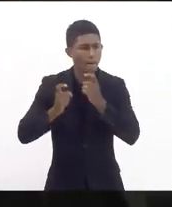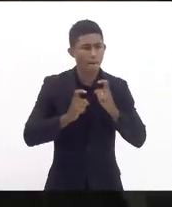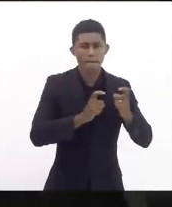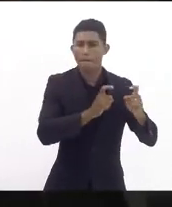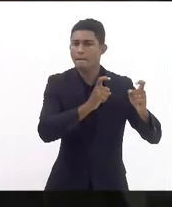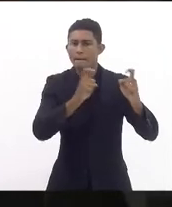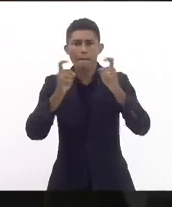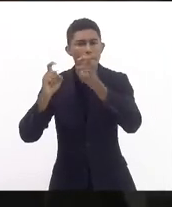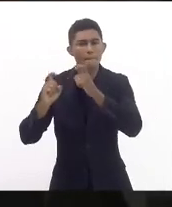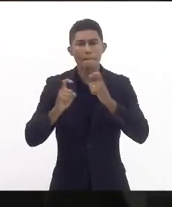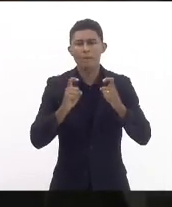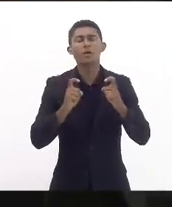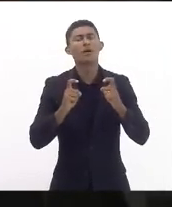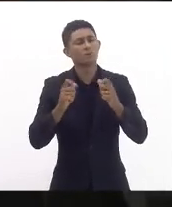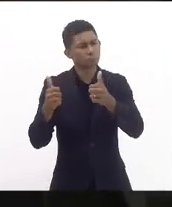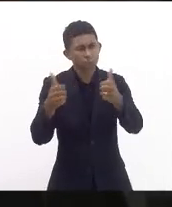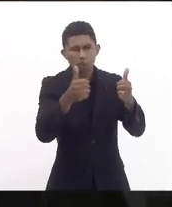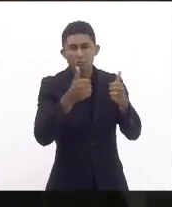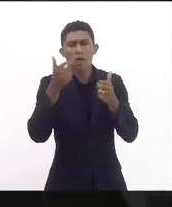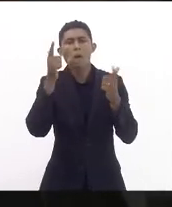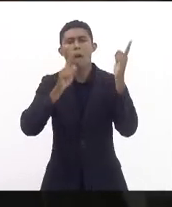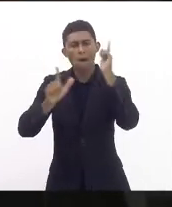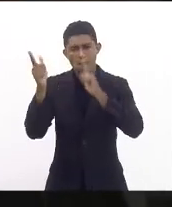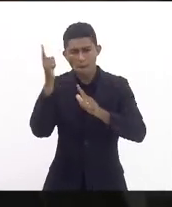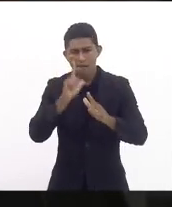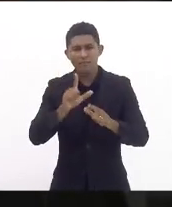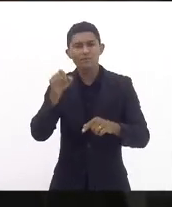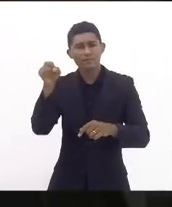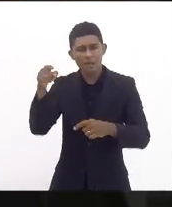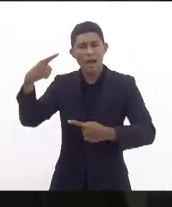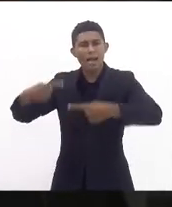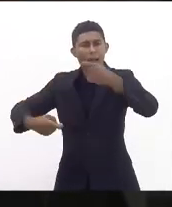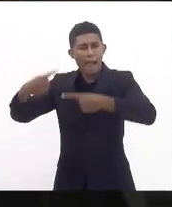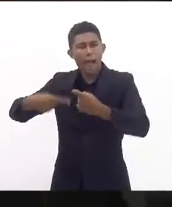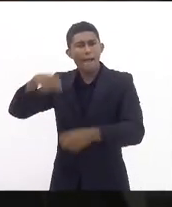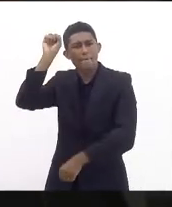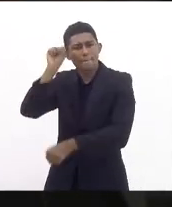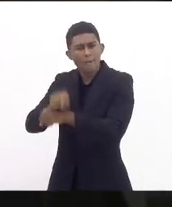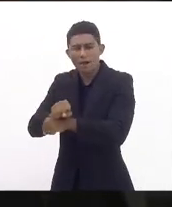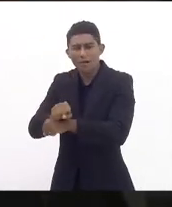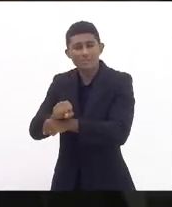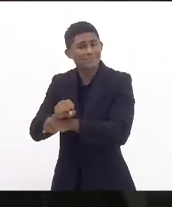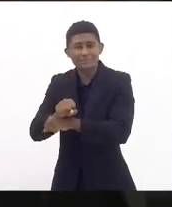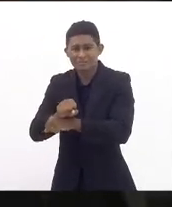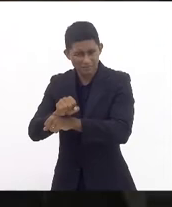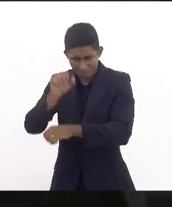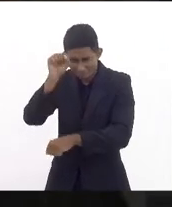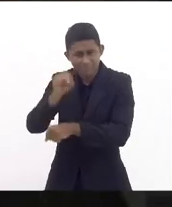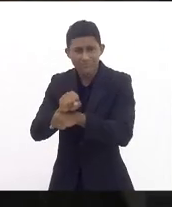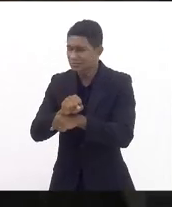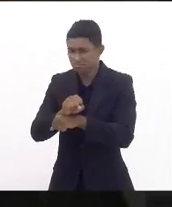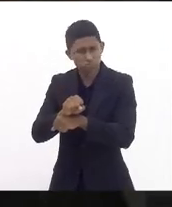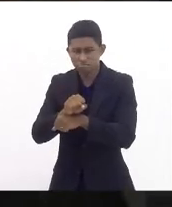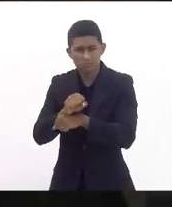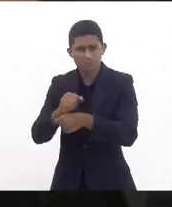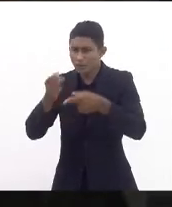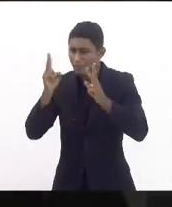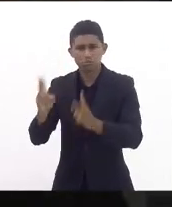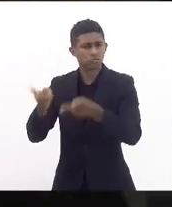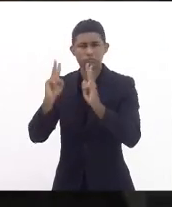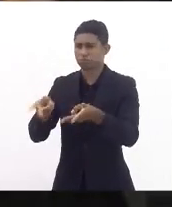concluído concluída e a guerra paralisada mas não ela continua se estender